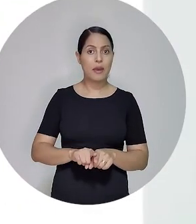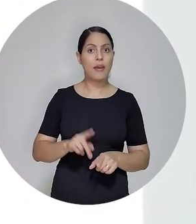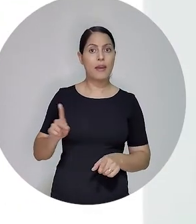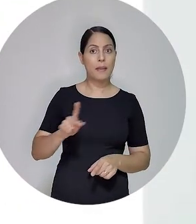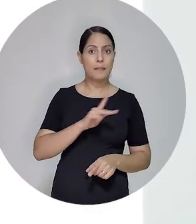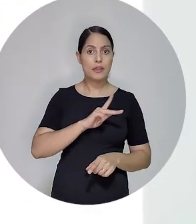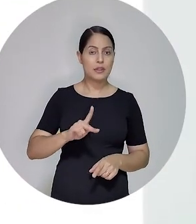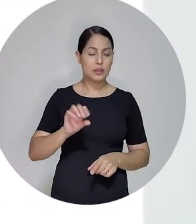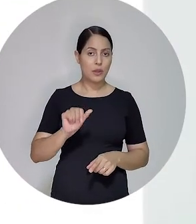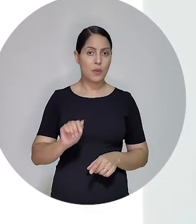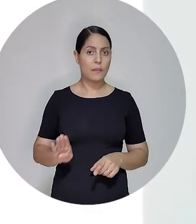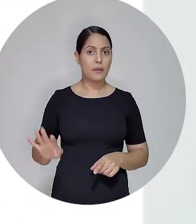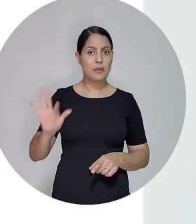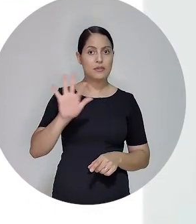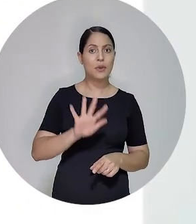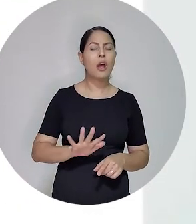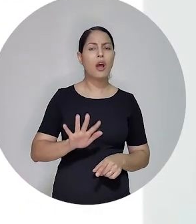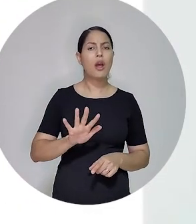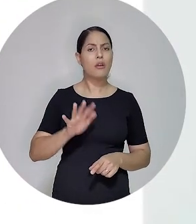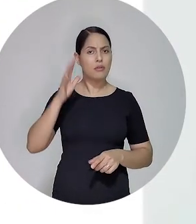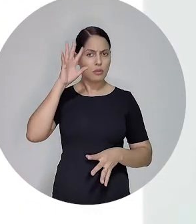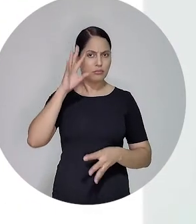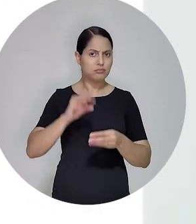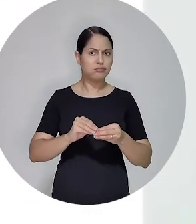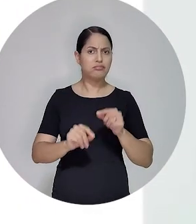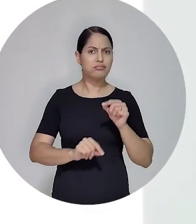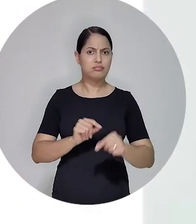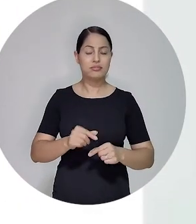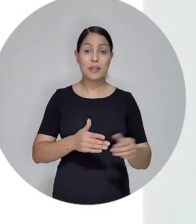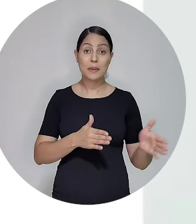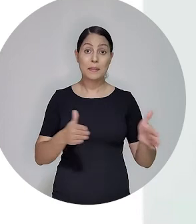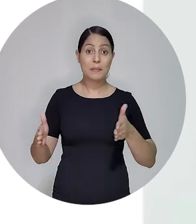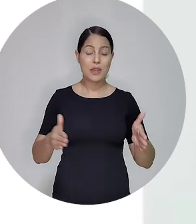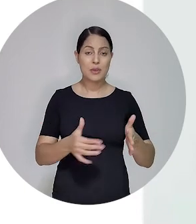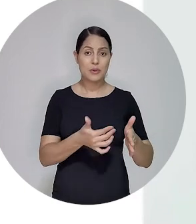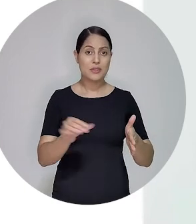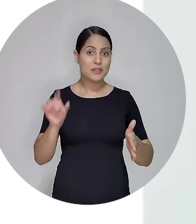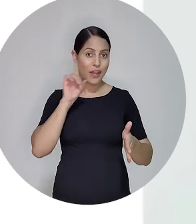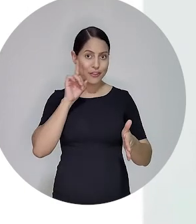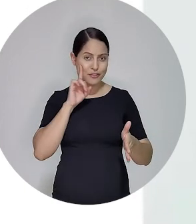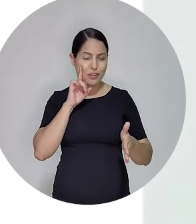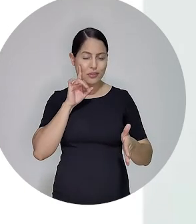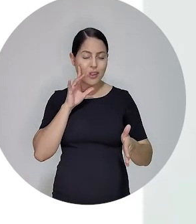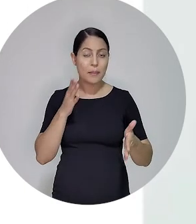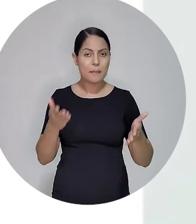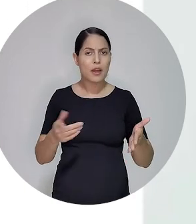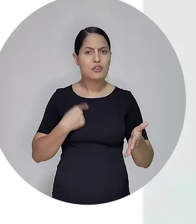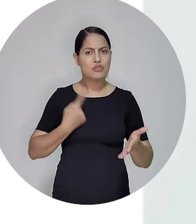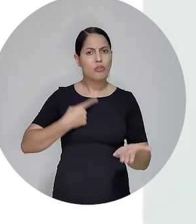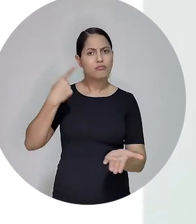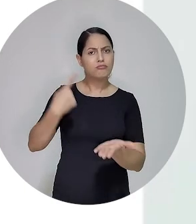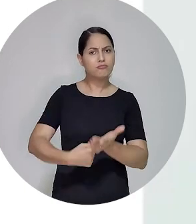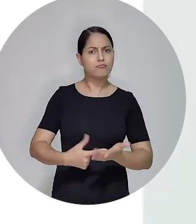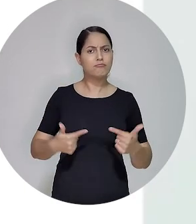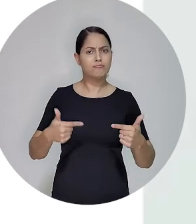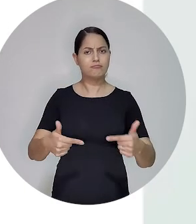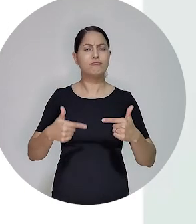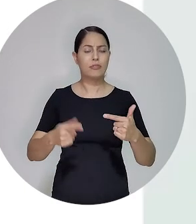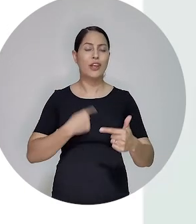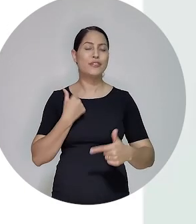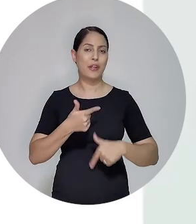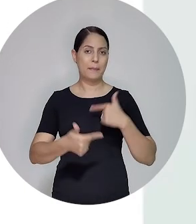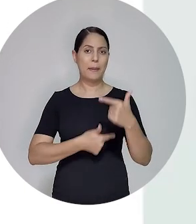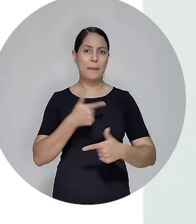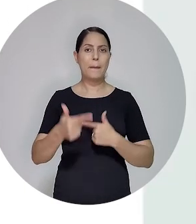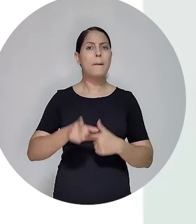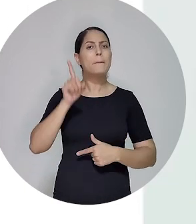concluiu: nesse curto, mas intenso período de gestão, essas foram algumas das ações importantes que indicam os compromissos que assumimos